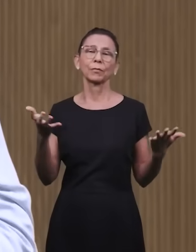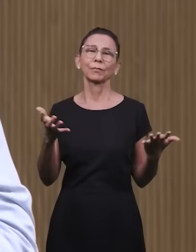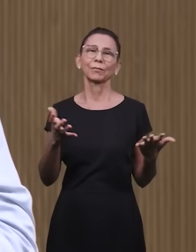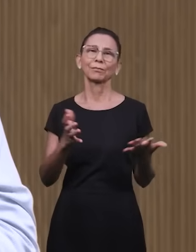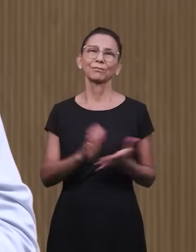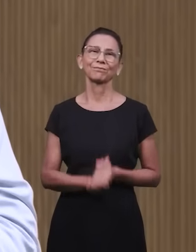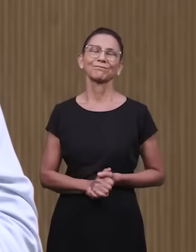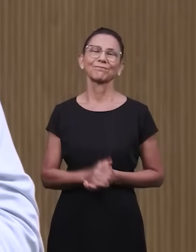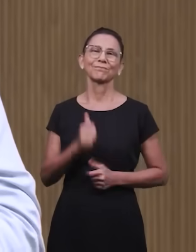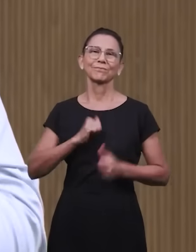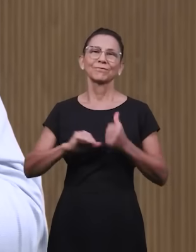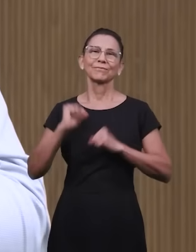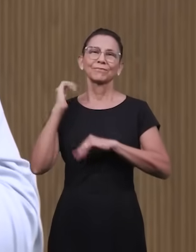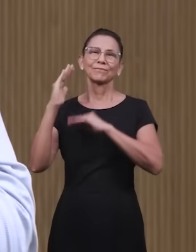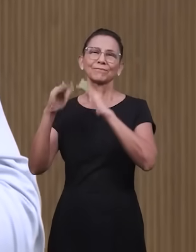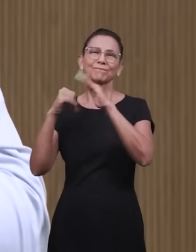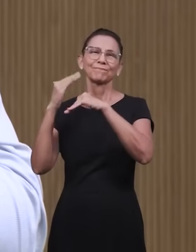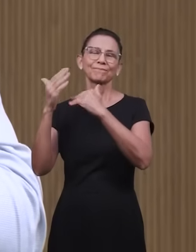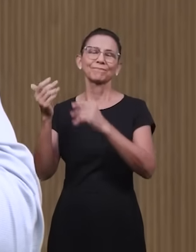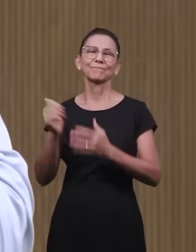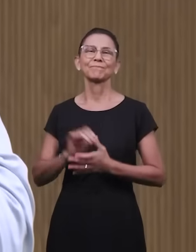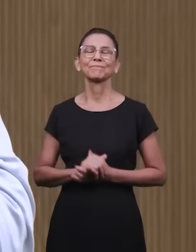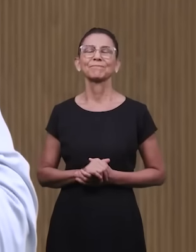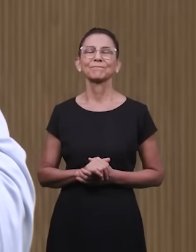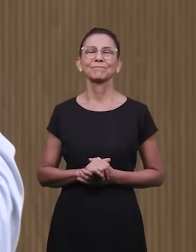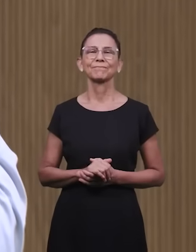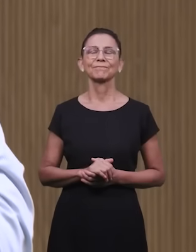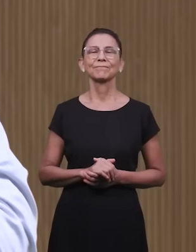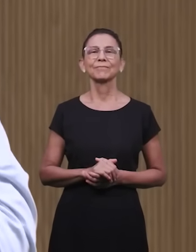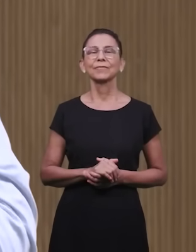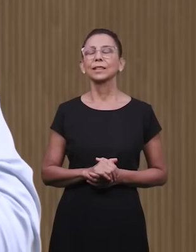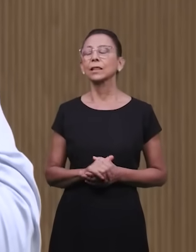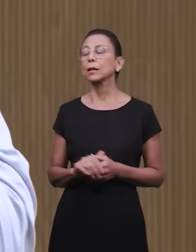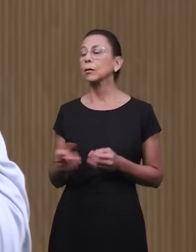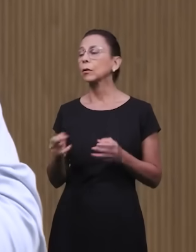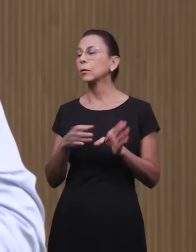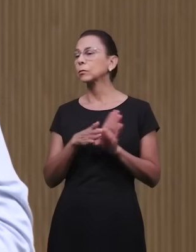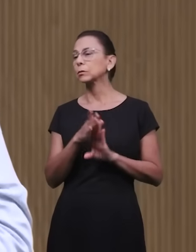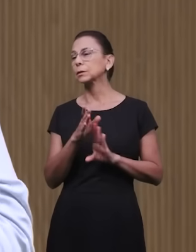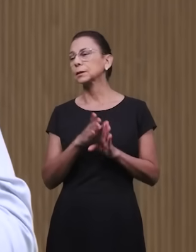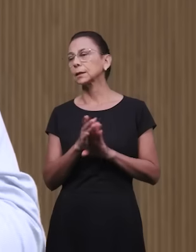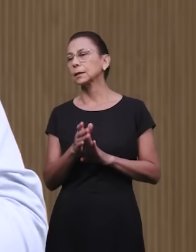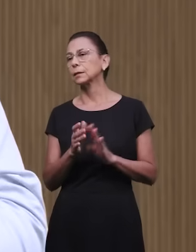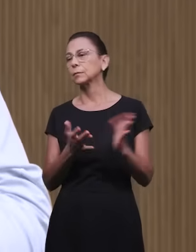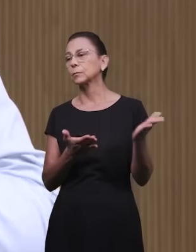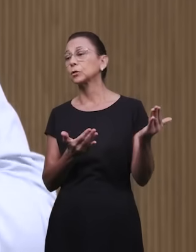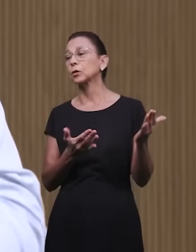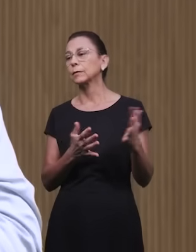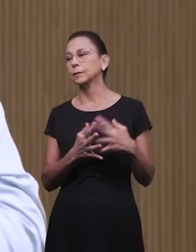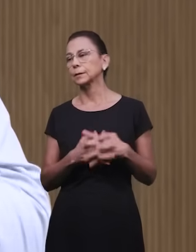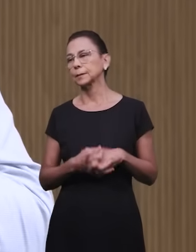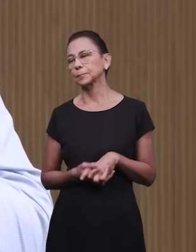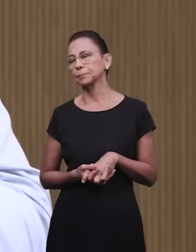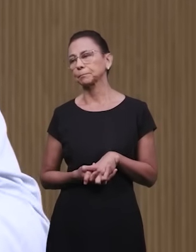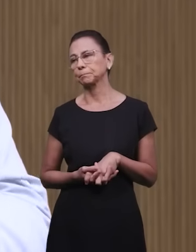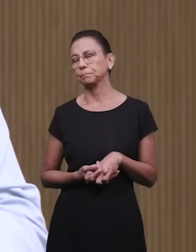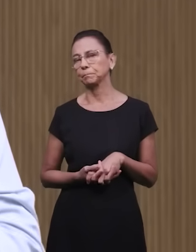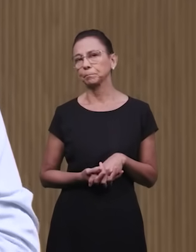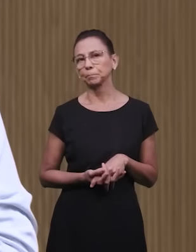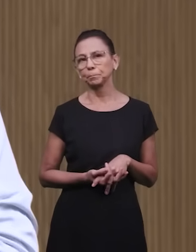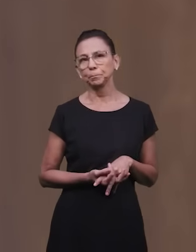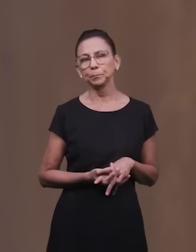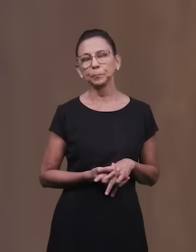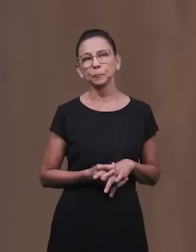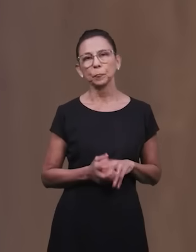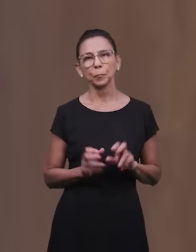nossas vidas. E qual o conselho que você tem nessa hora para os jovens nesse